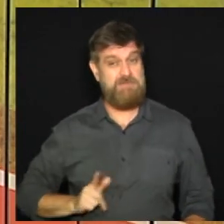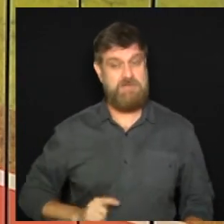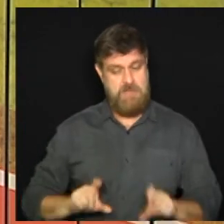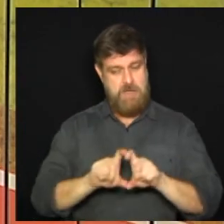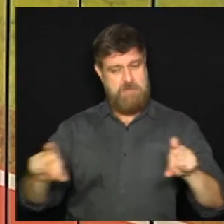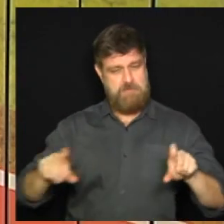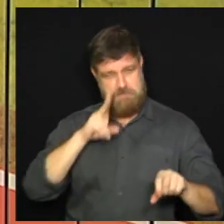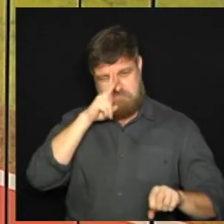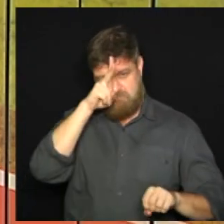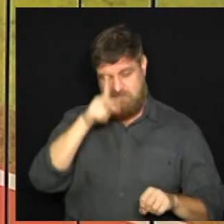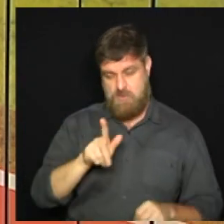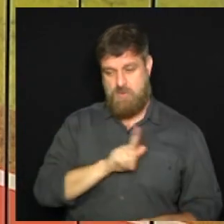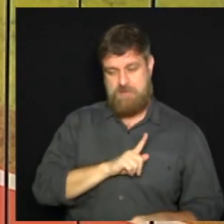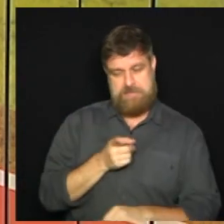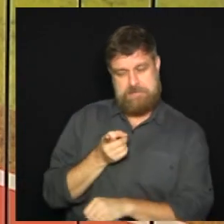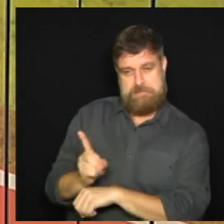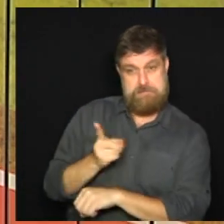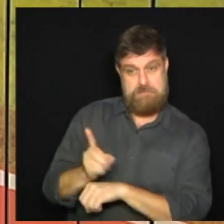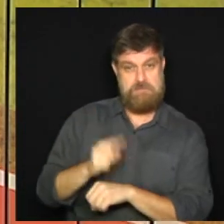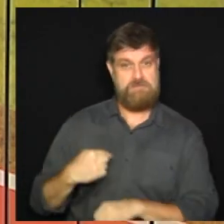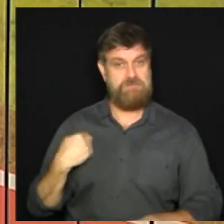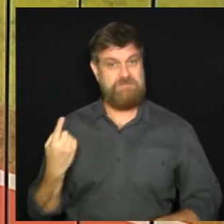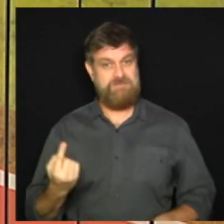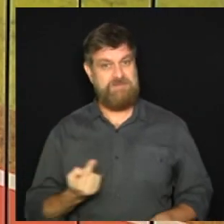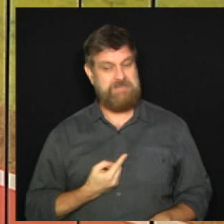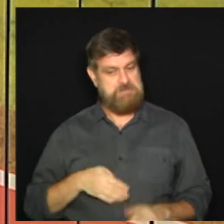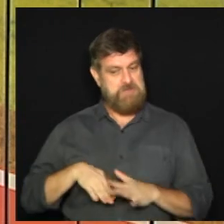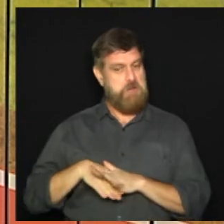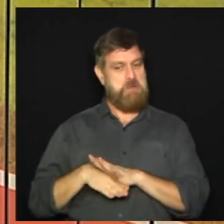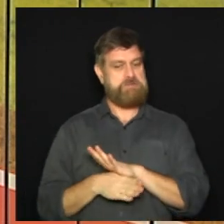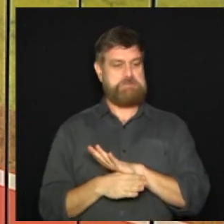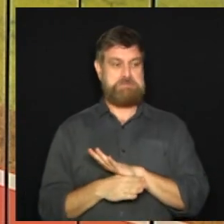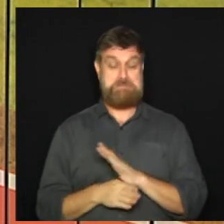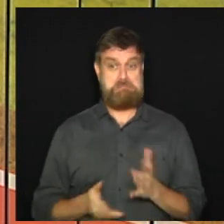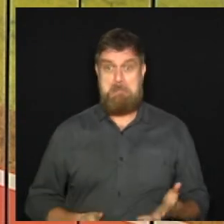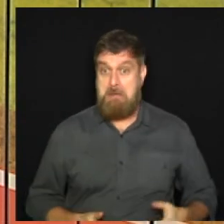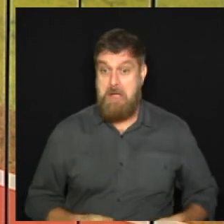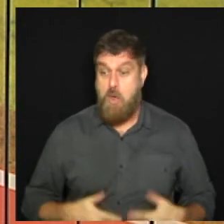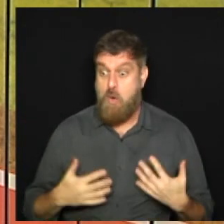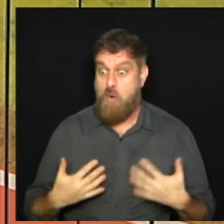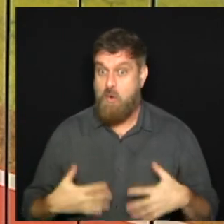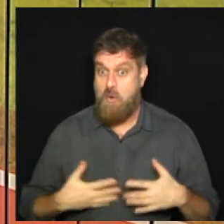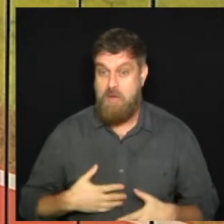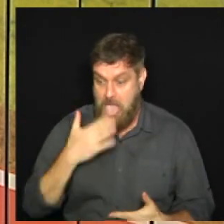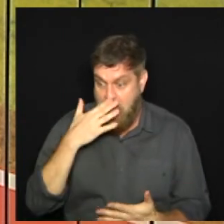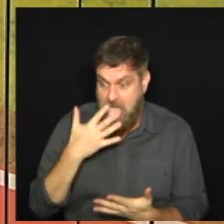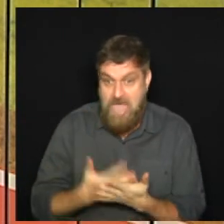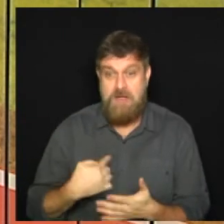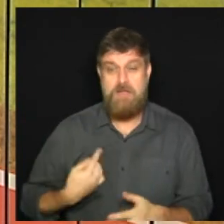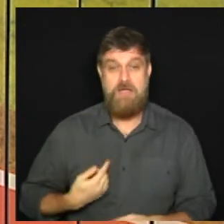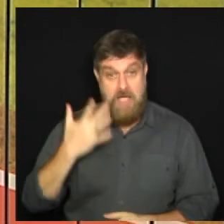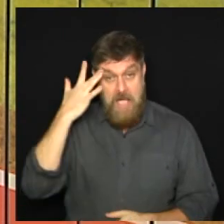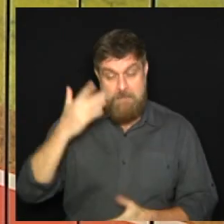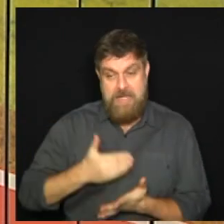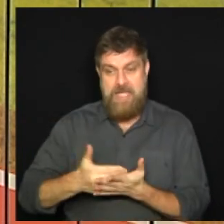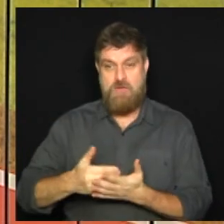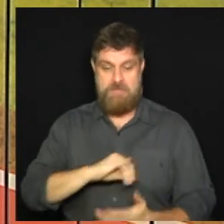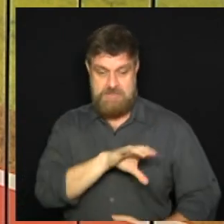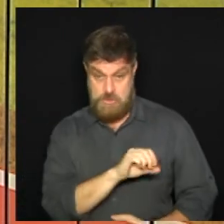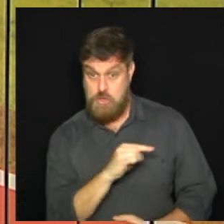tão difícil que é ser treinador da Ponte Preta, né? E é em cima disso que a gente vai trabalhar bastante, pode ter certeza.